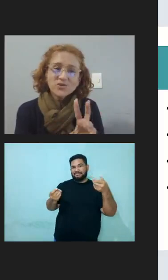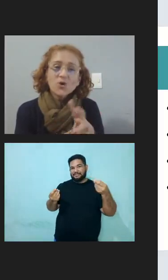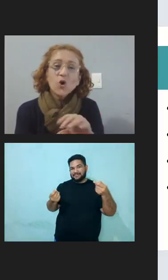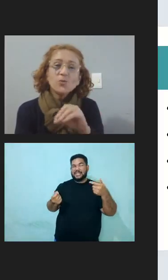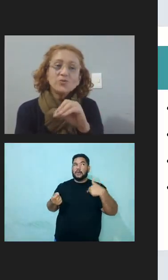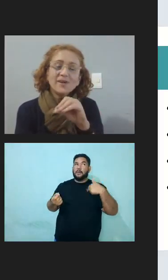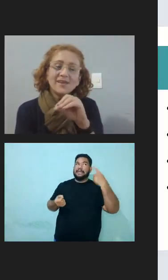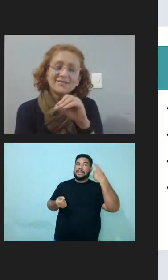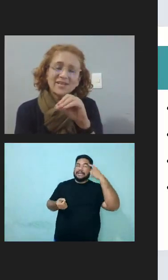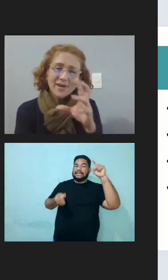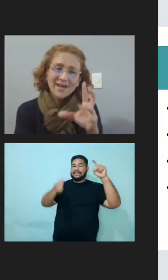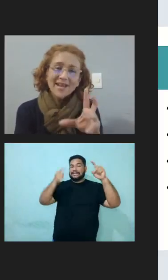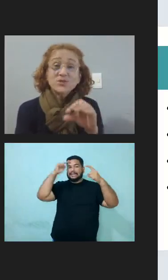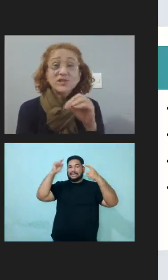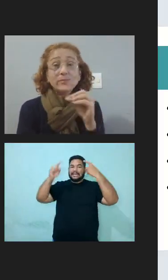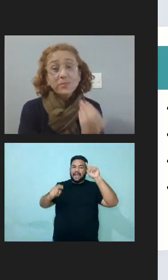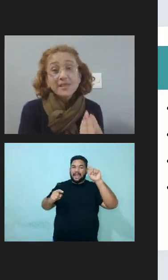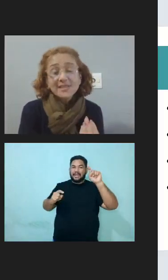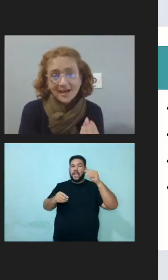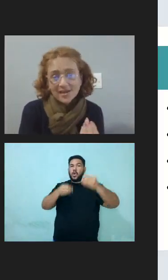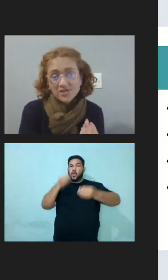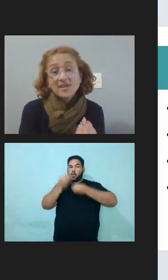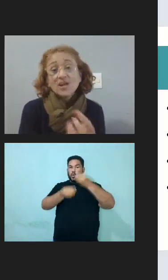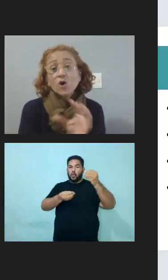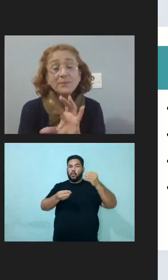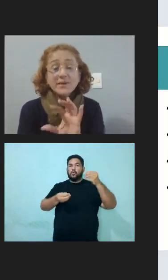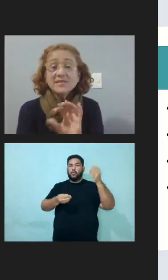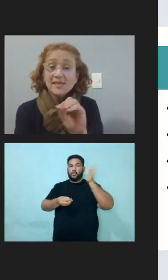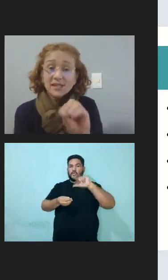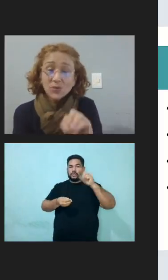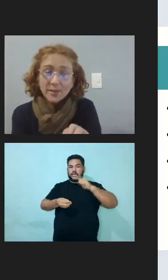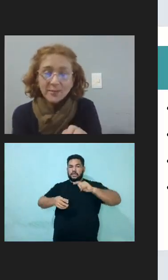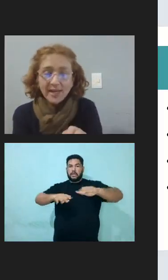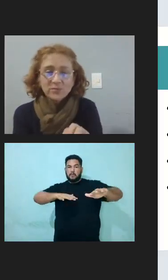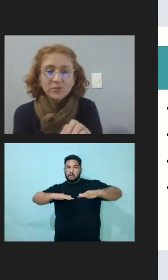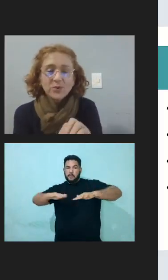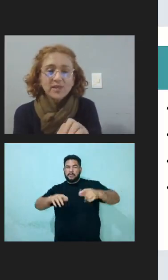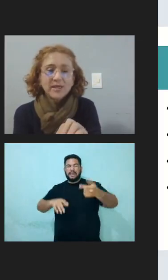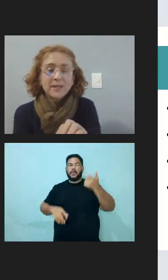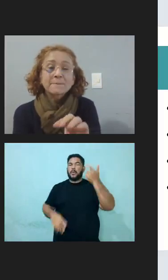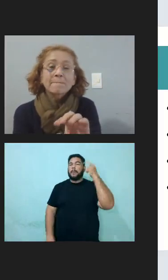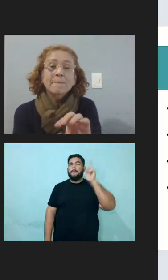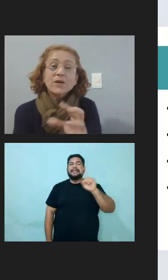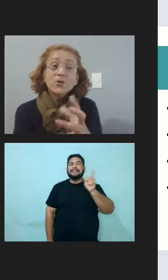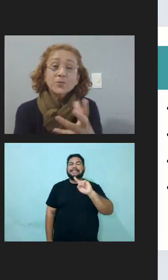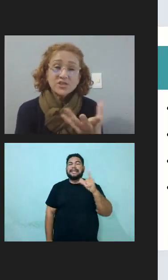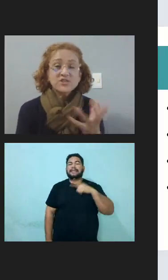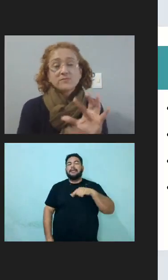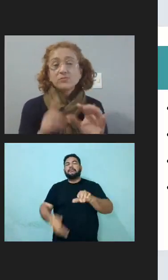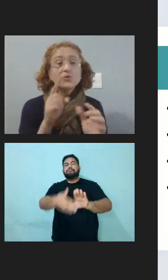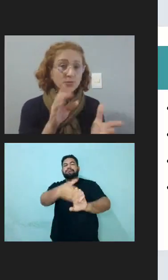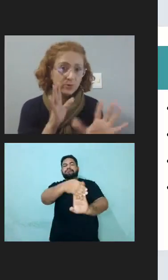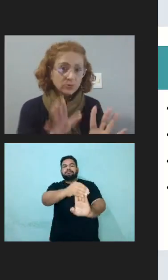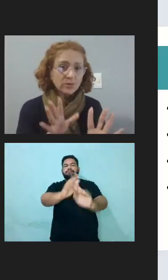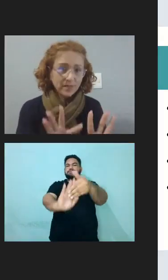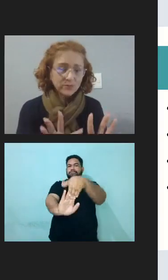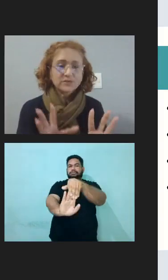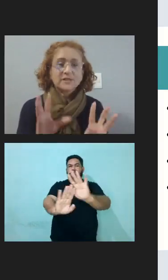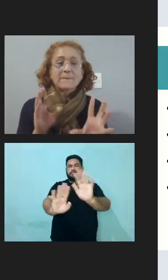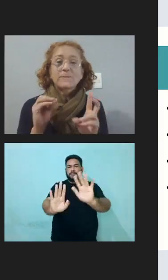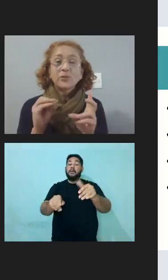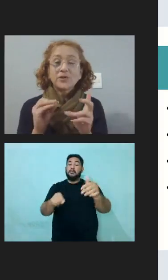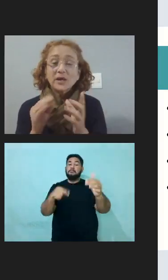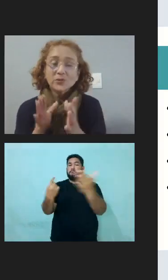de como trabalhar a questão da mobilidade. Eu nem Isso. pensei em alongamento, porque quando a gente, muito boa a tua